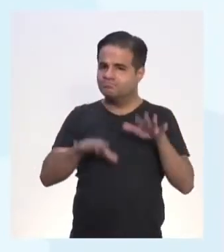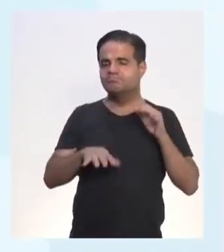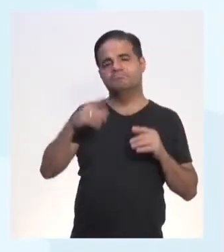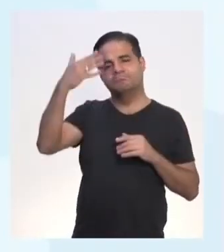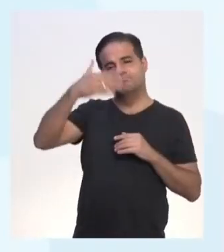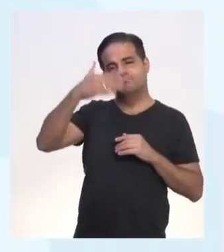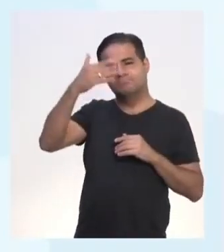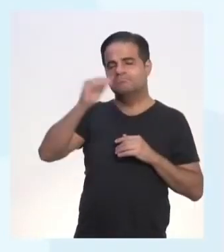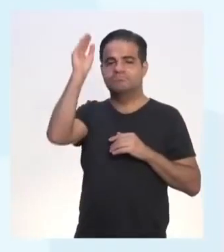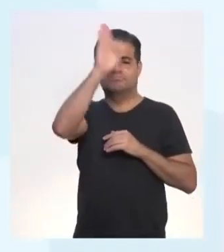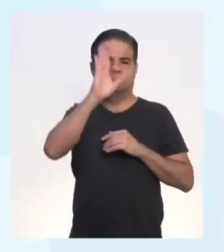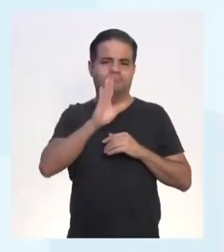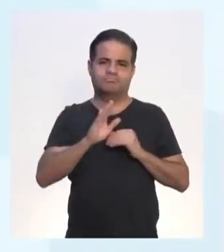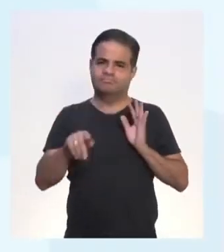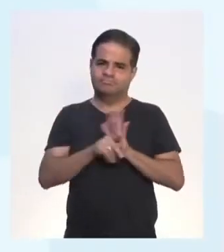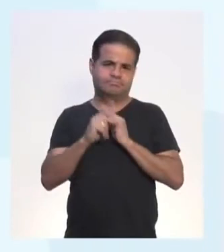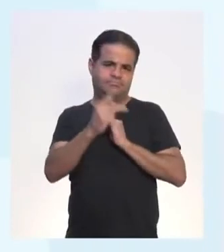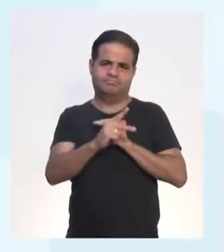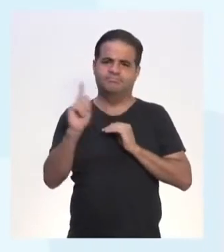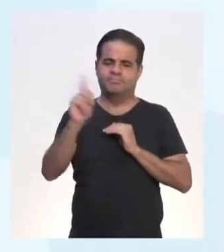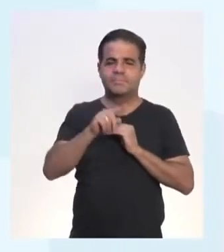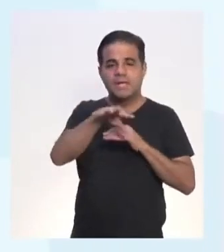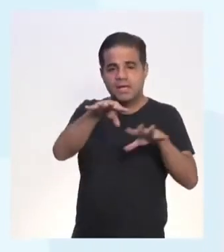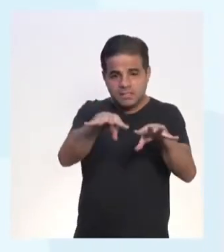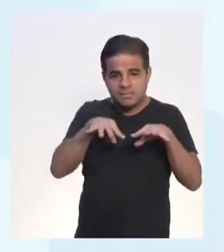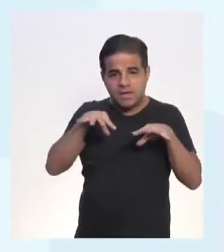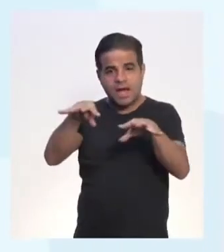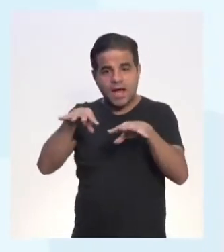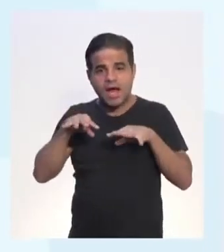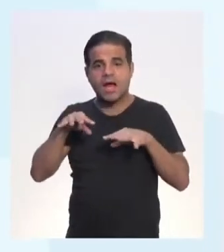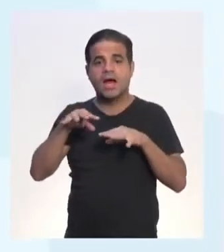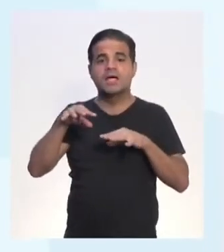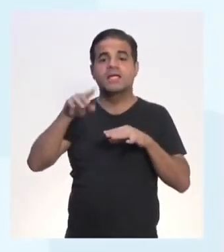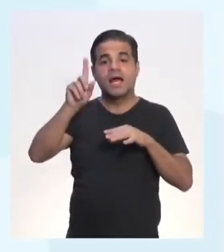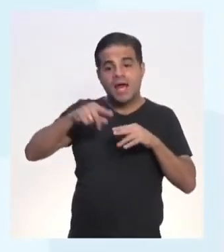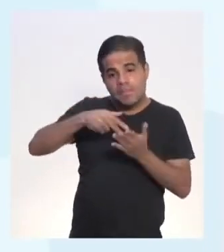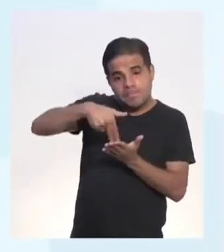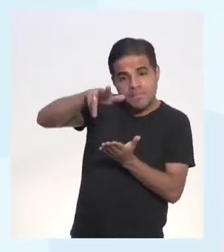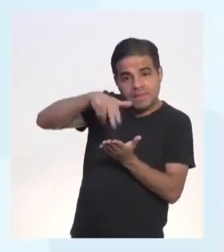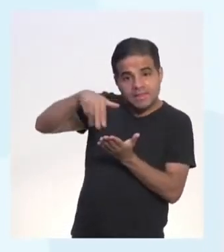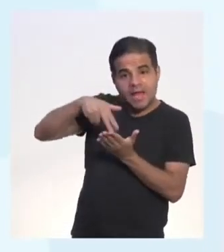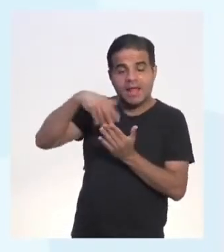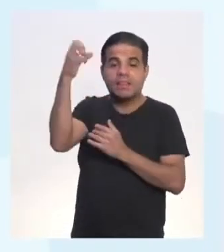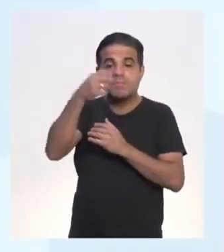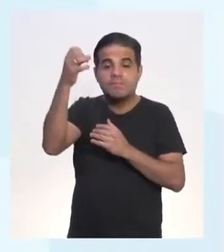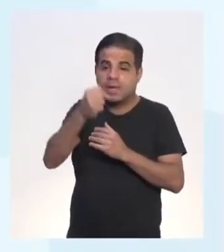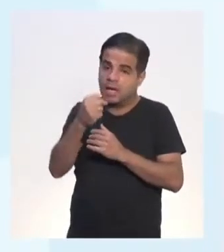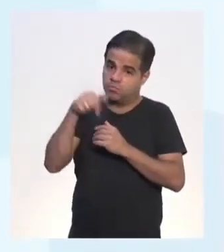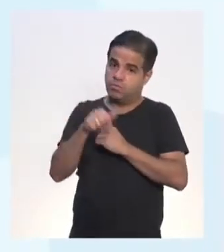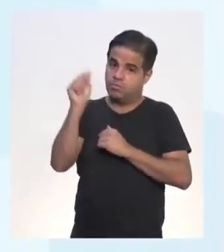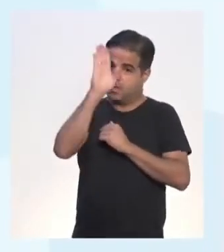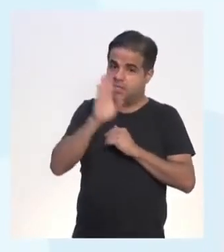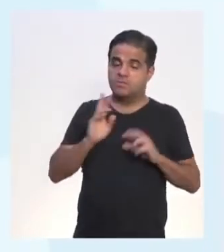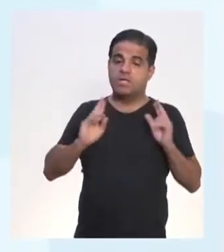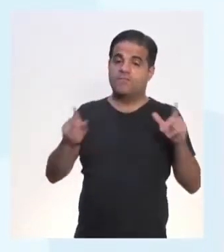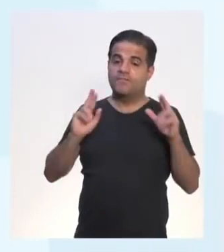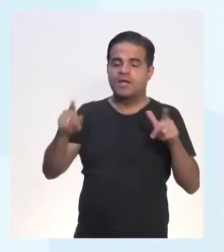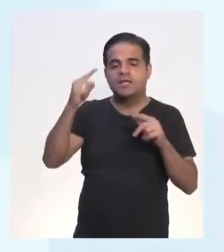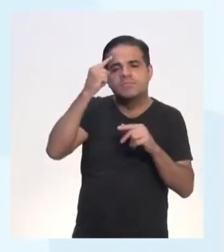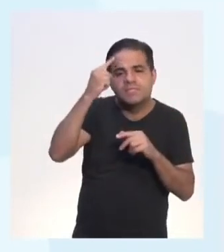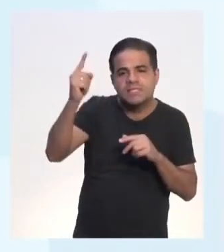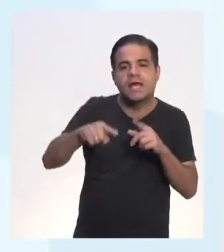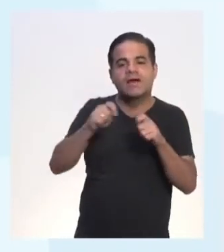imagem do Brasil, porque as imagens, né, as faixas de pedestre aqui no Brasil são pintadas de branco. Mas a ideia é fazer